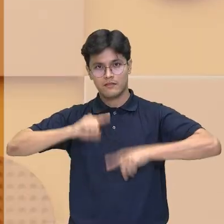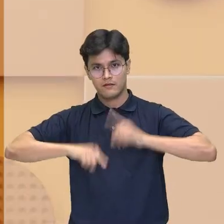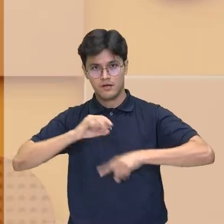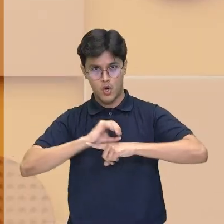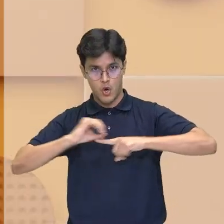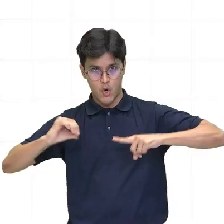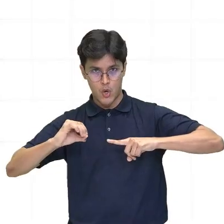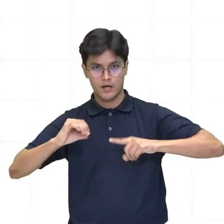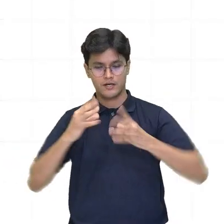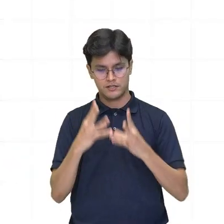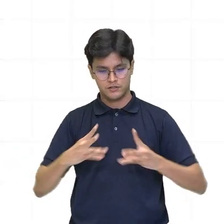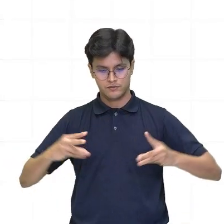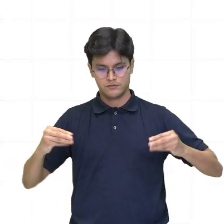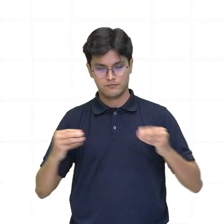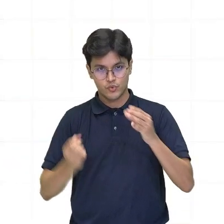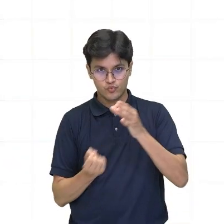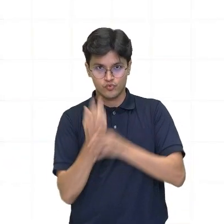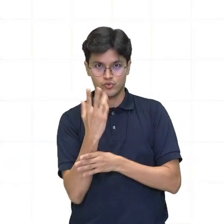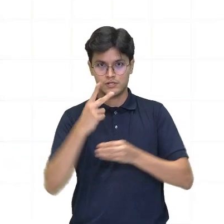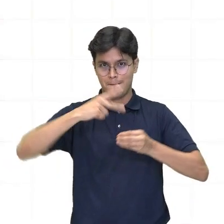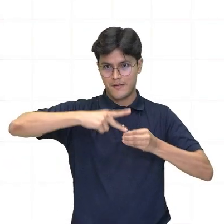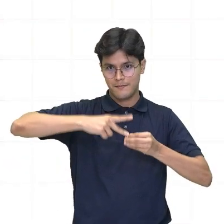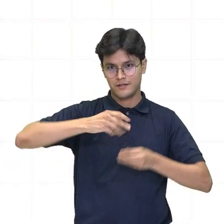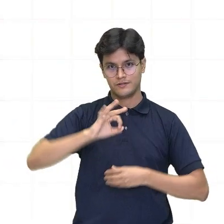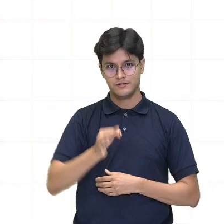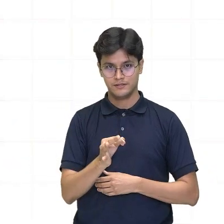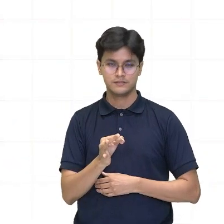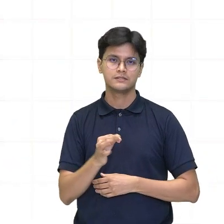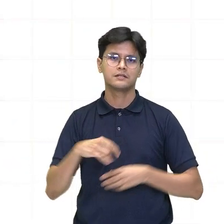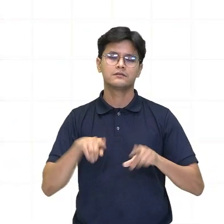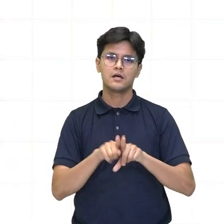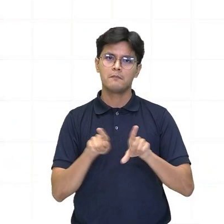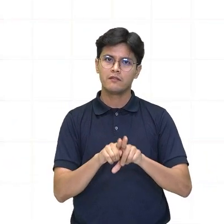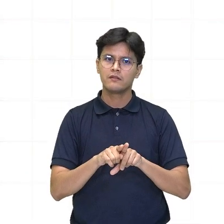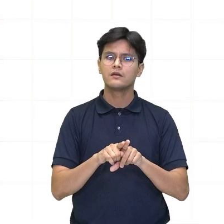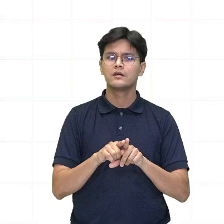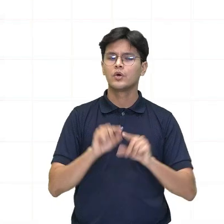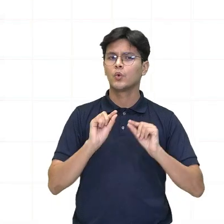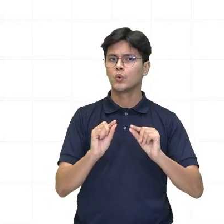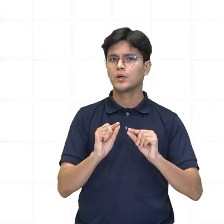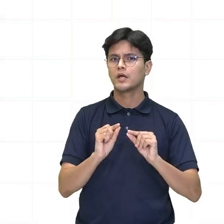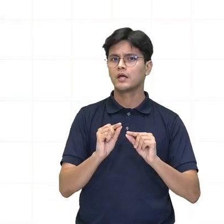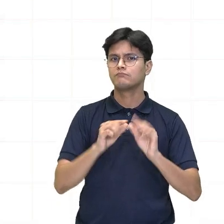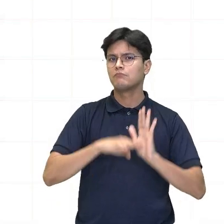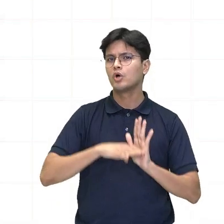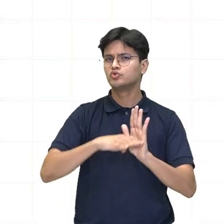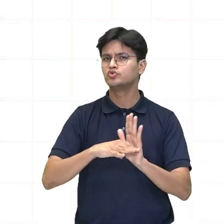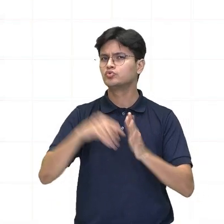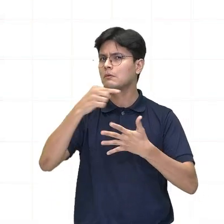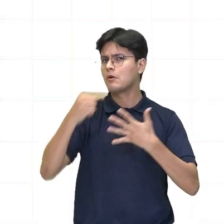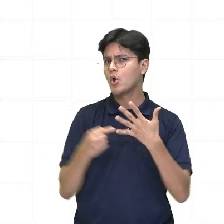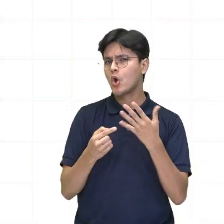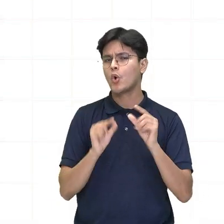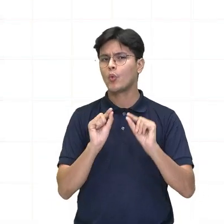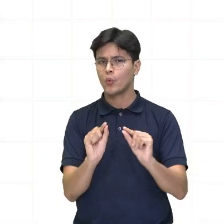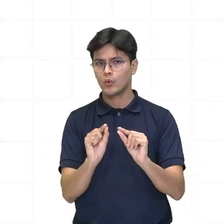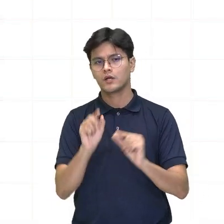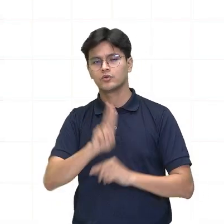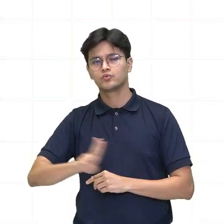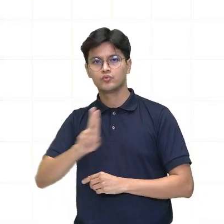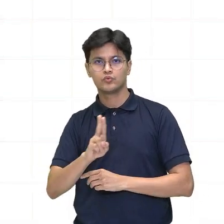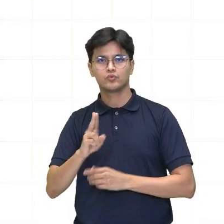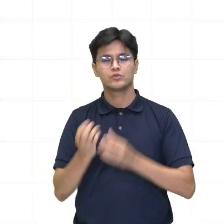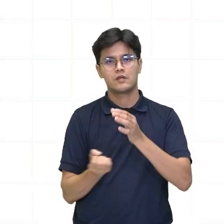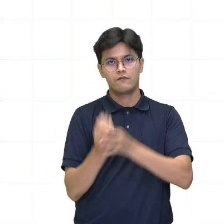nós temos as vantagens da utilização dessa fonte de energia, né? Uma energia potente, né? Nós temos aí grande energia em